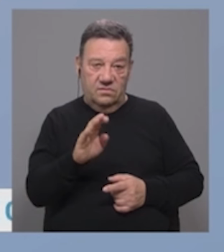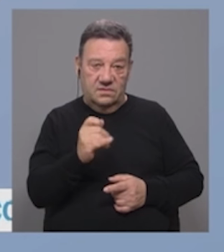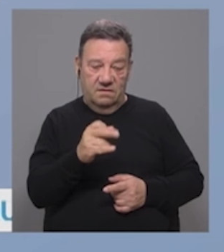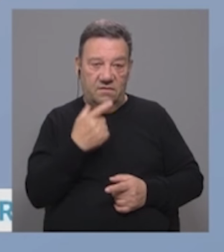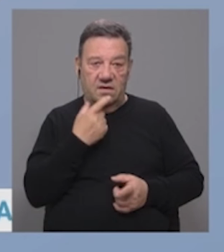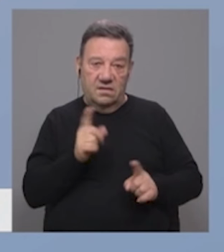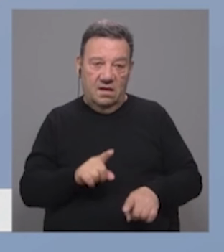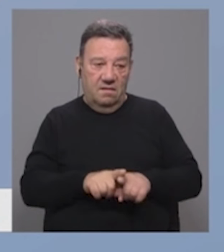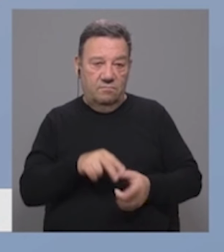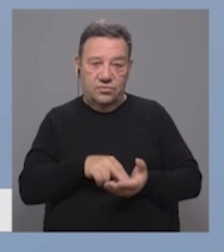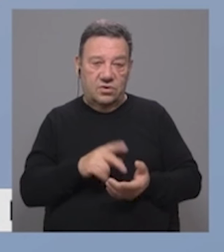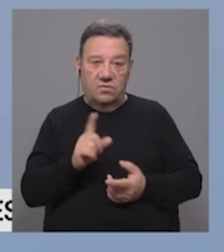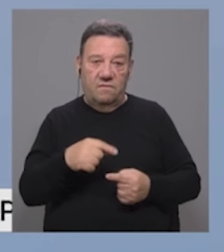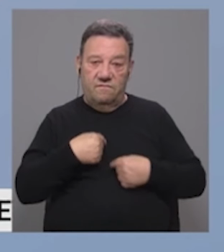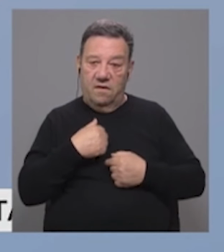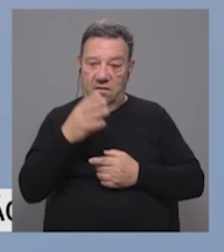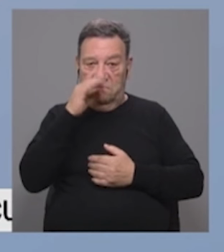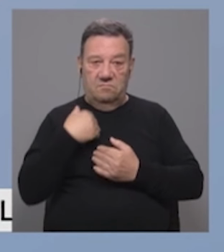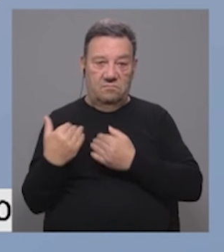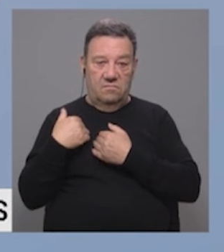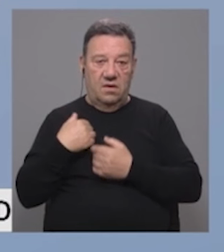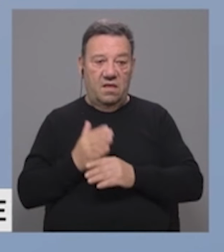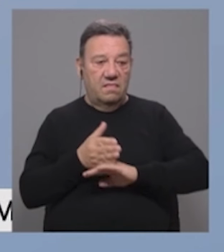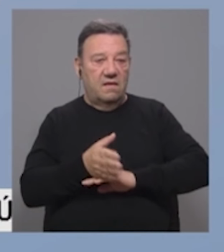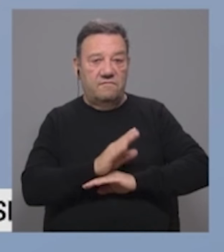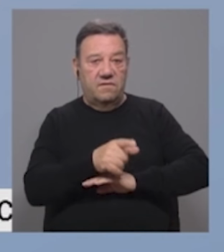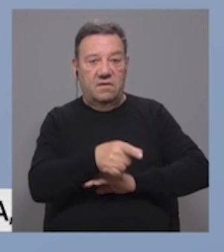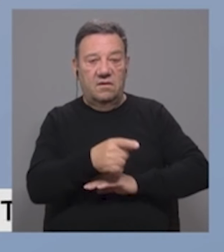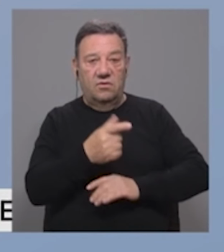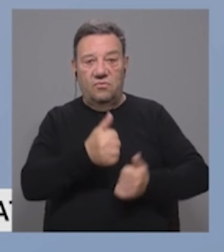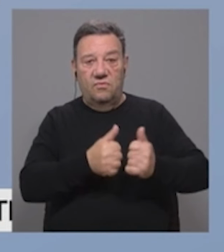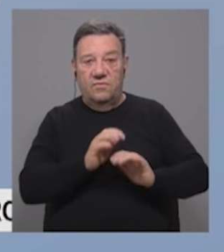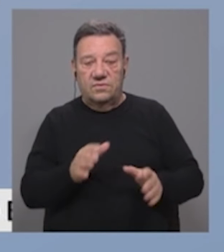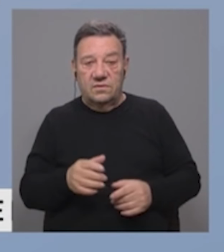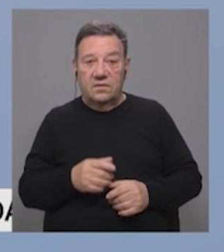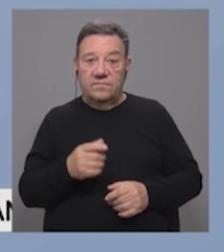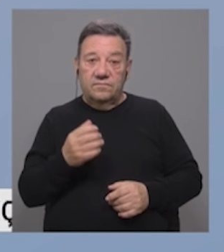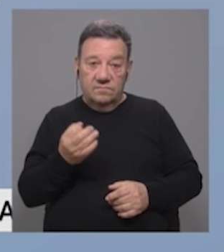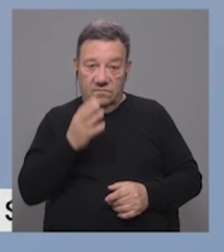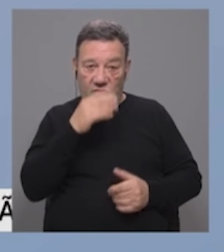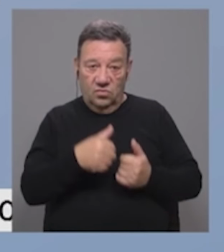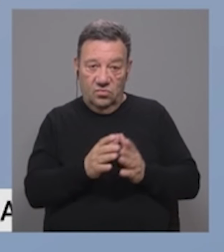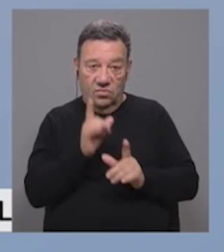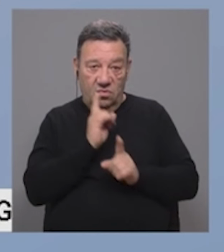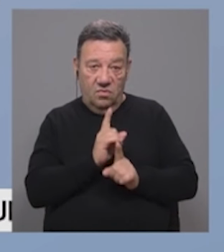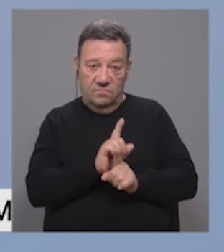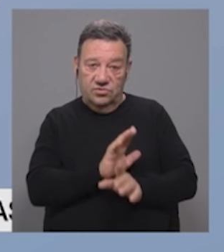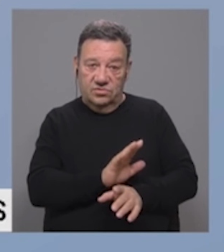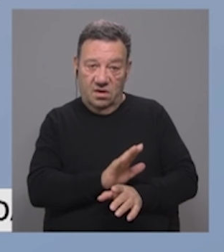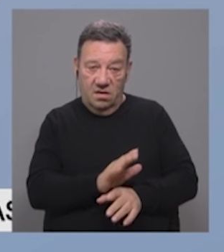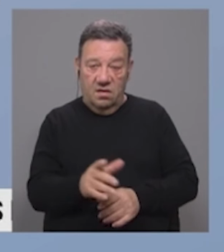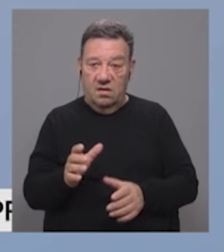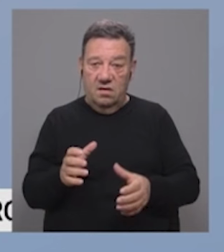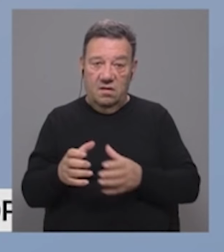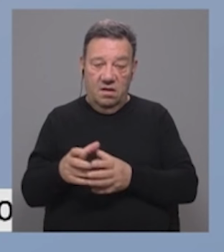a posição de que não cabe à sua tutela interferir neste concurso. Ora, se tudo continuar como está, a